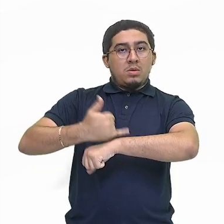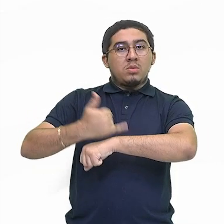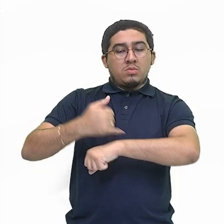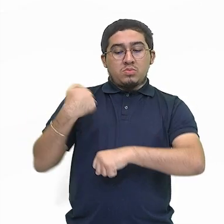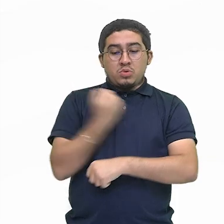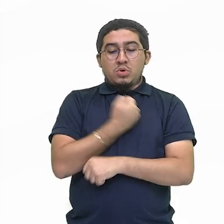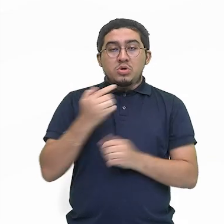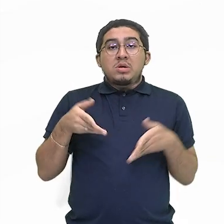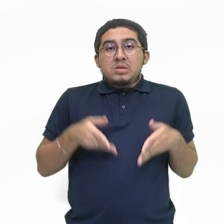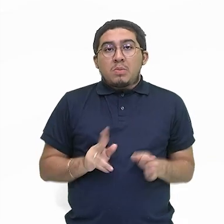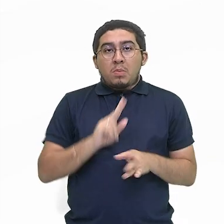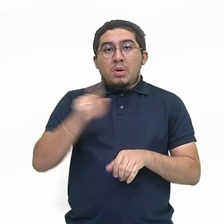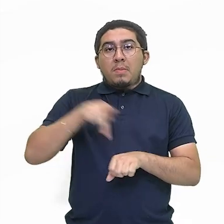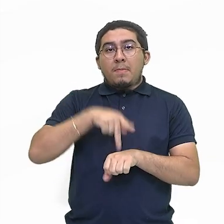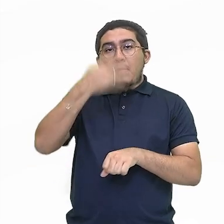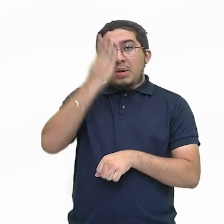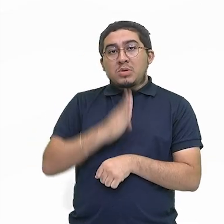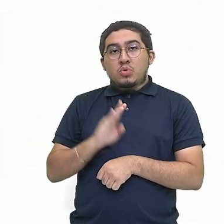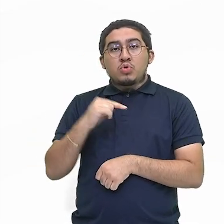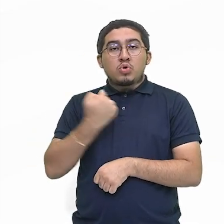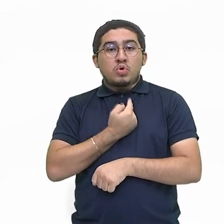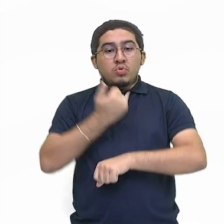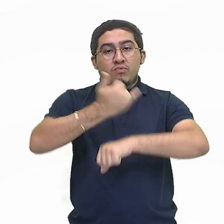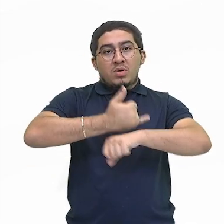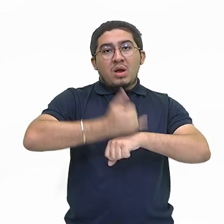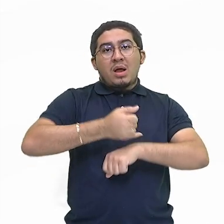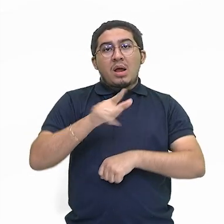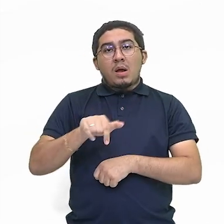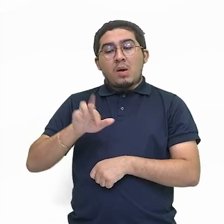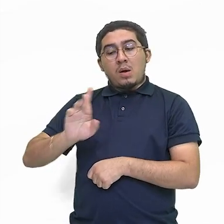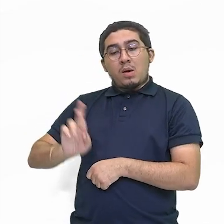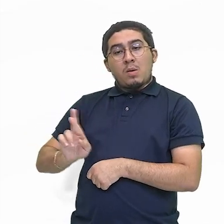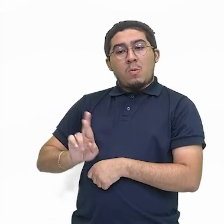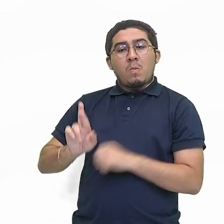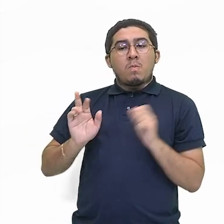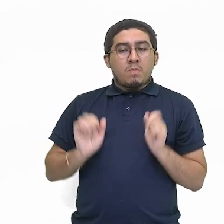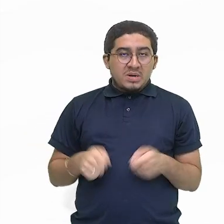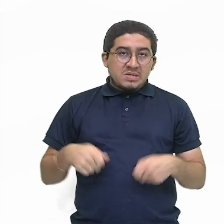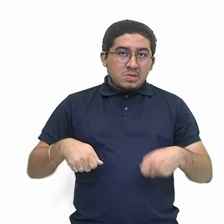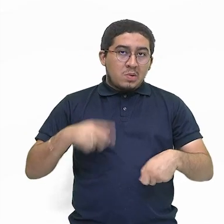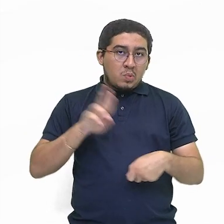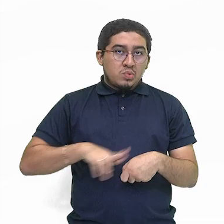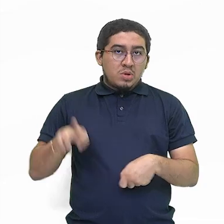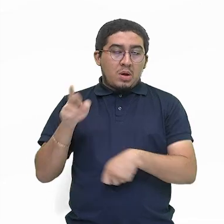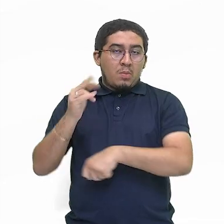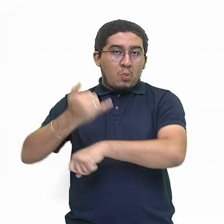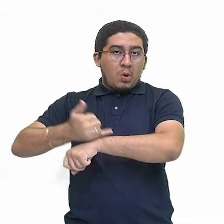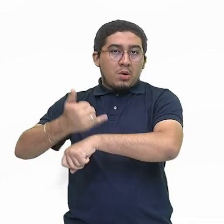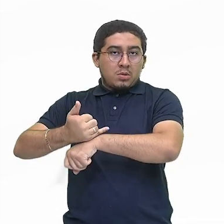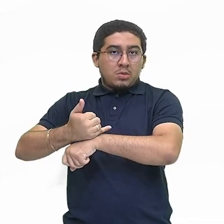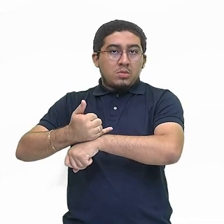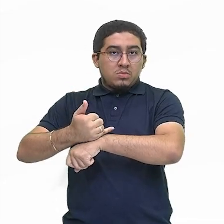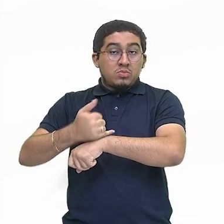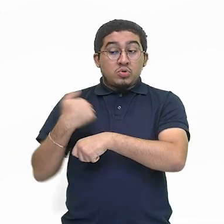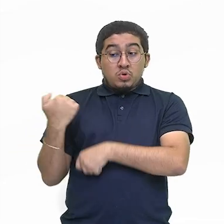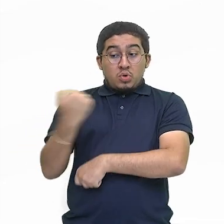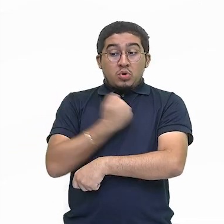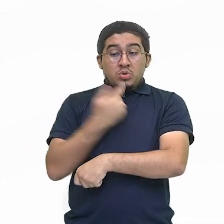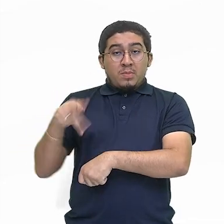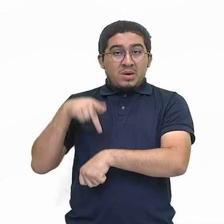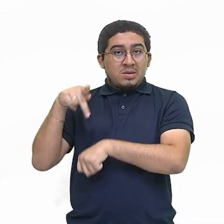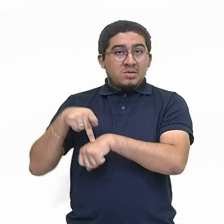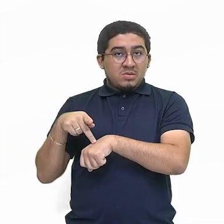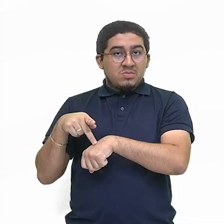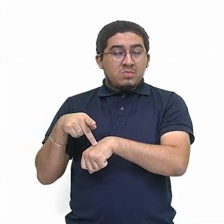quê? O real. E nós temos, então, que usar o real, nós não podemos aqui usar outra moeda, né? Então, ela independe de nós,